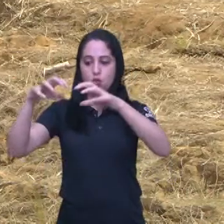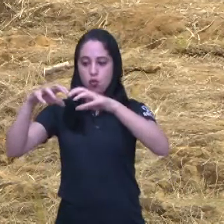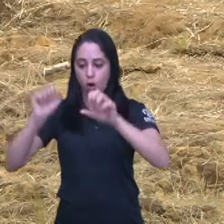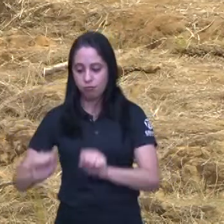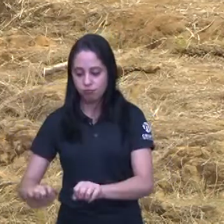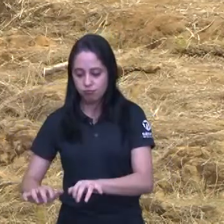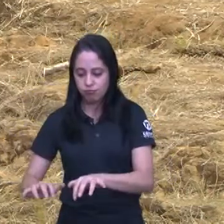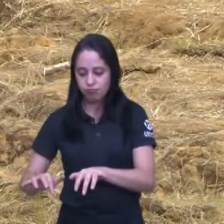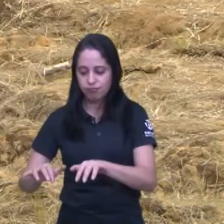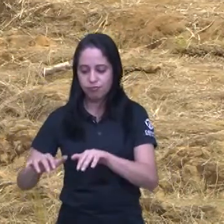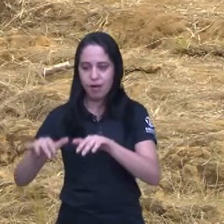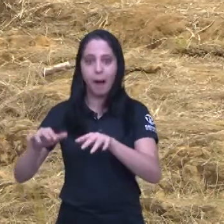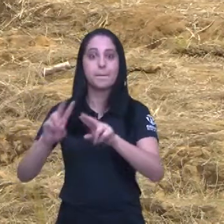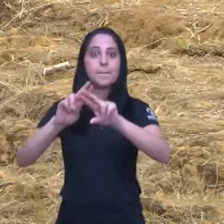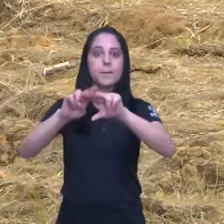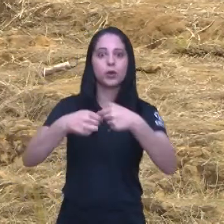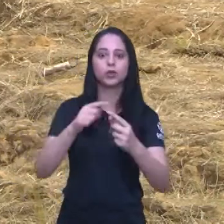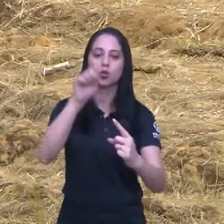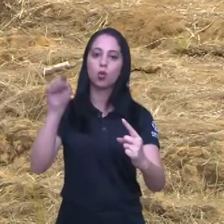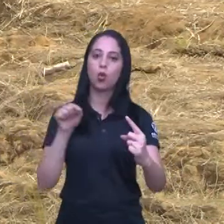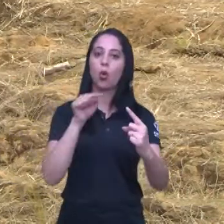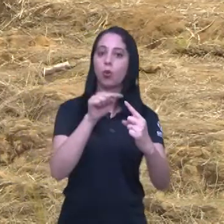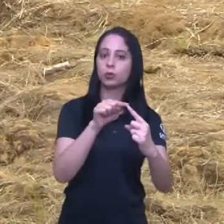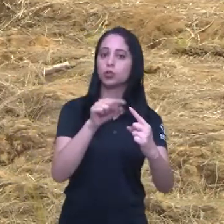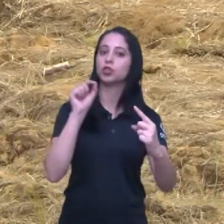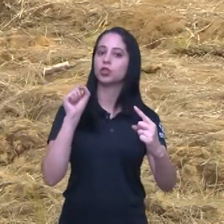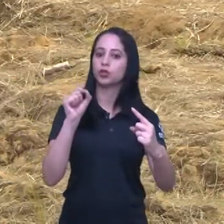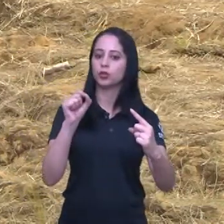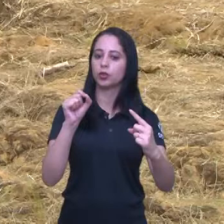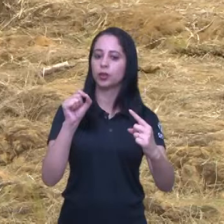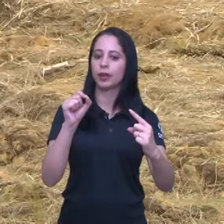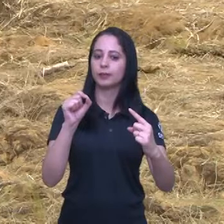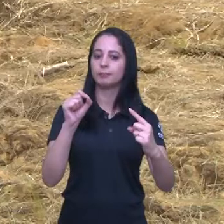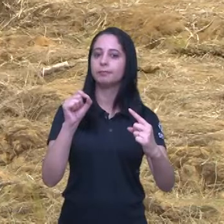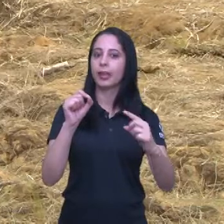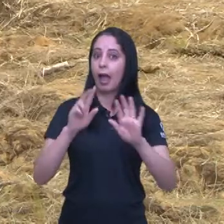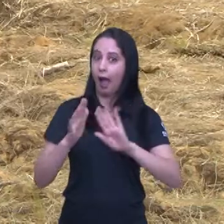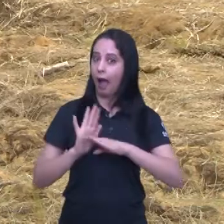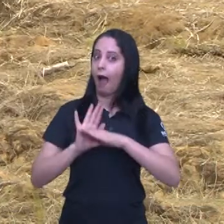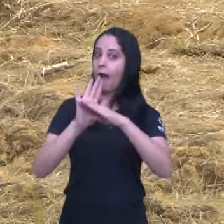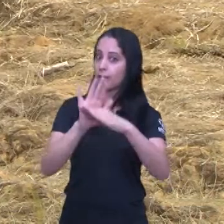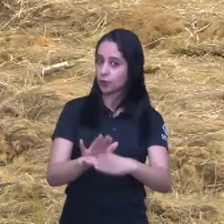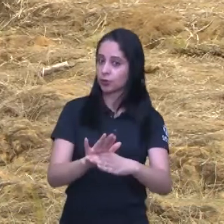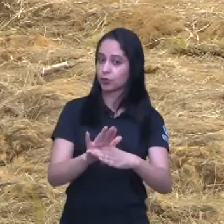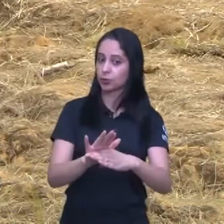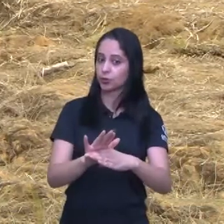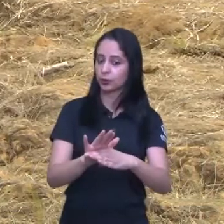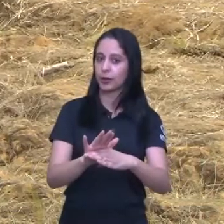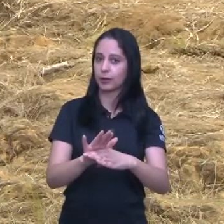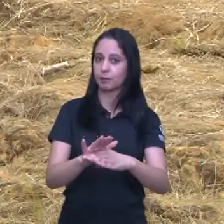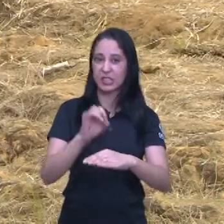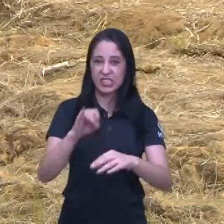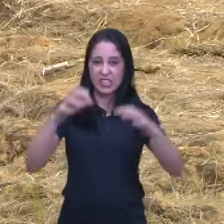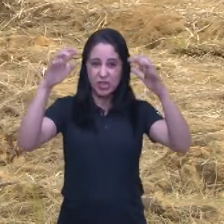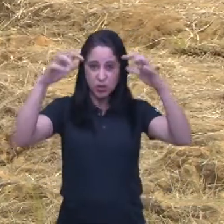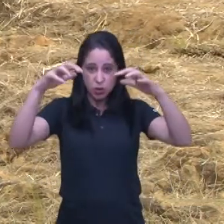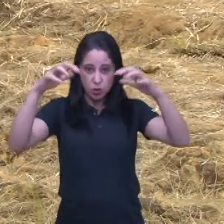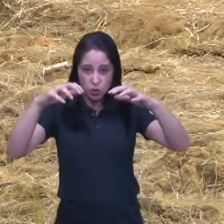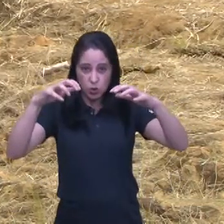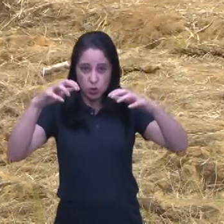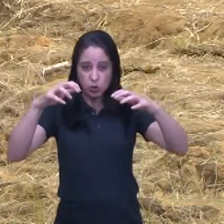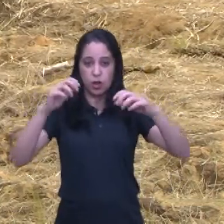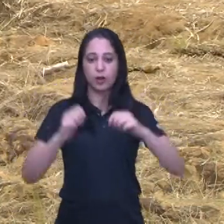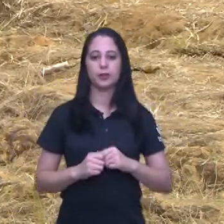o objetivo do plano de contingência é agilizar o atendimento às vítimas em situações como estas recorrentes em